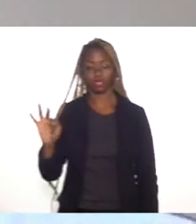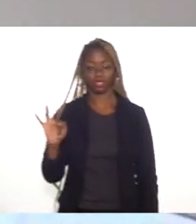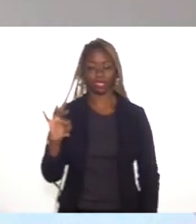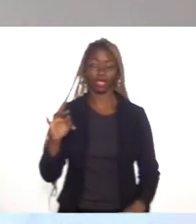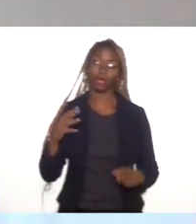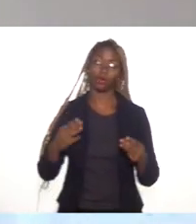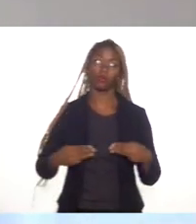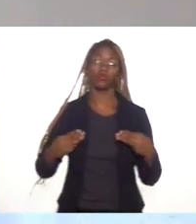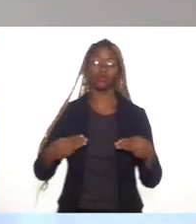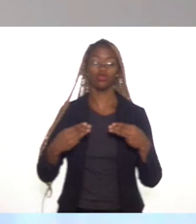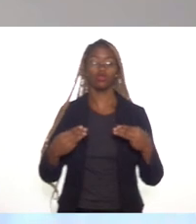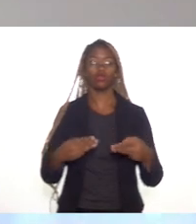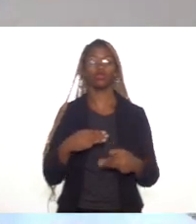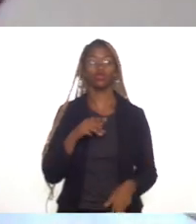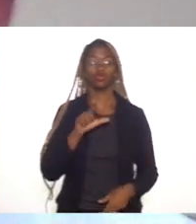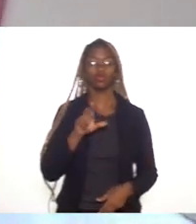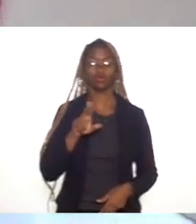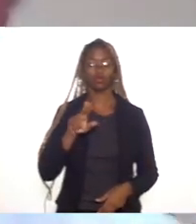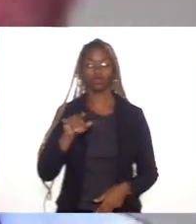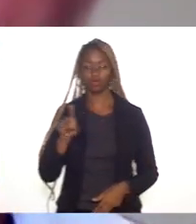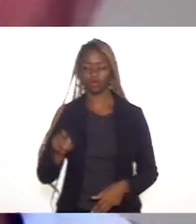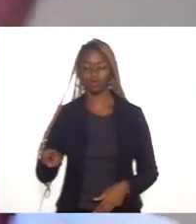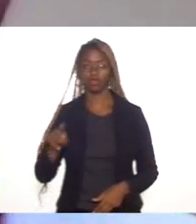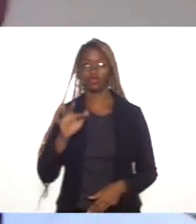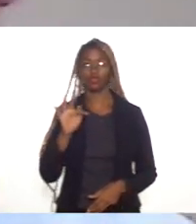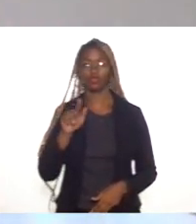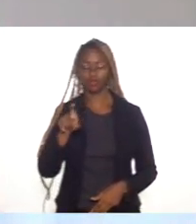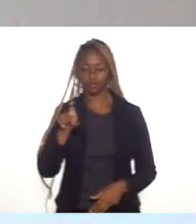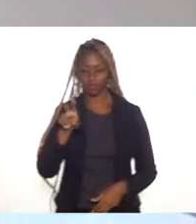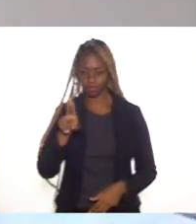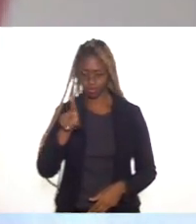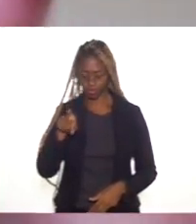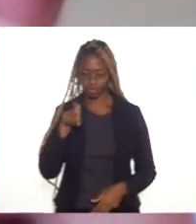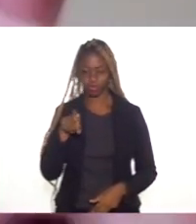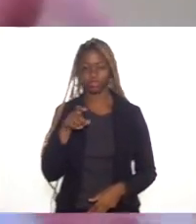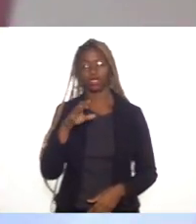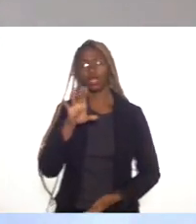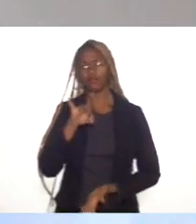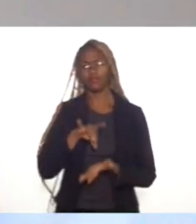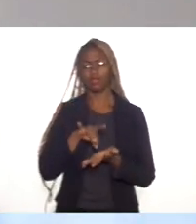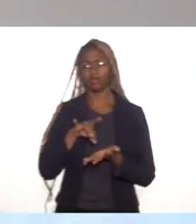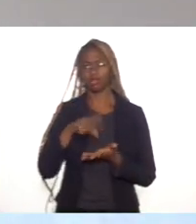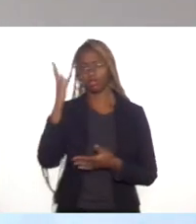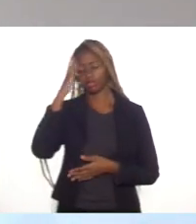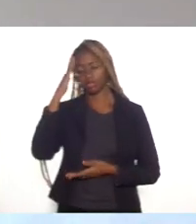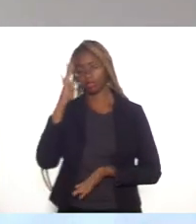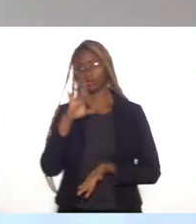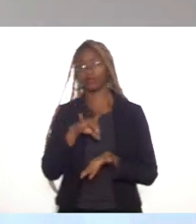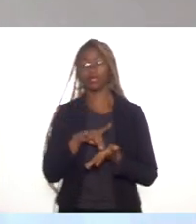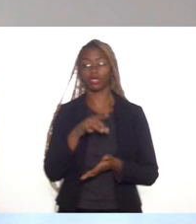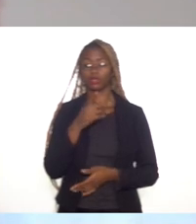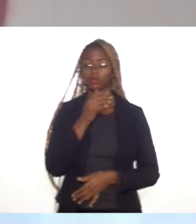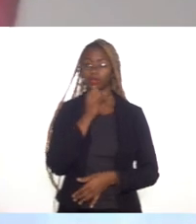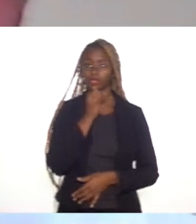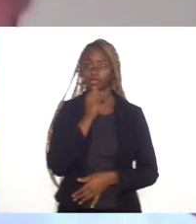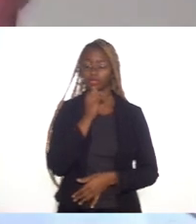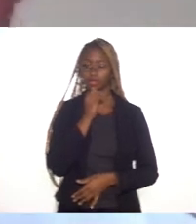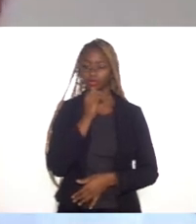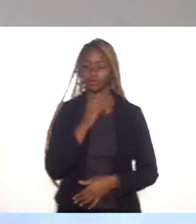Luiz Fux. É bem verdade que a situação, por exemplo,